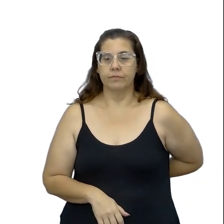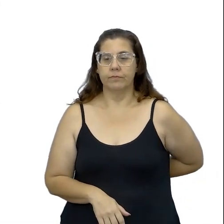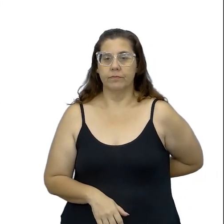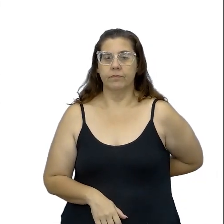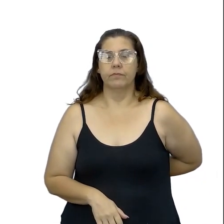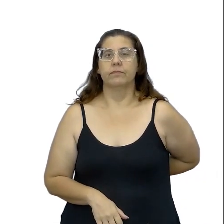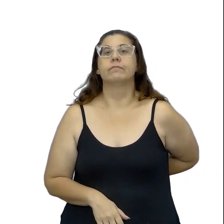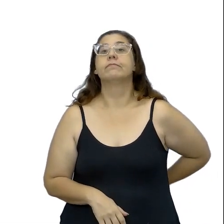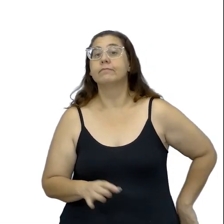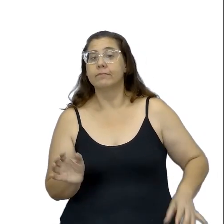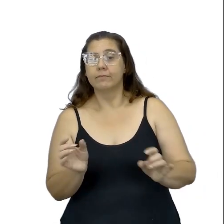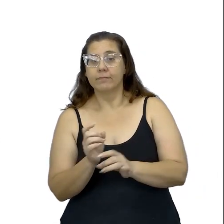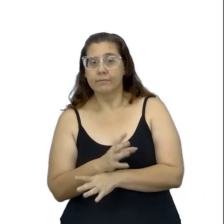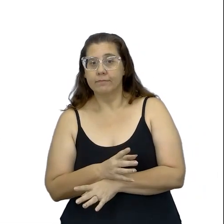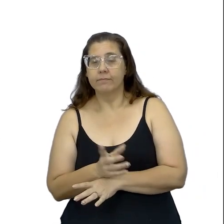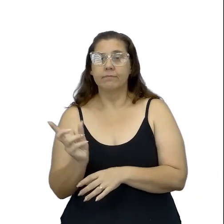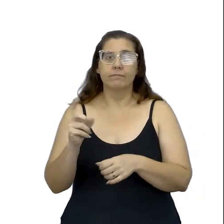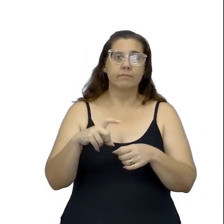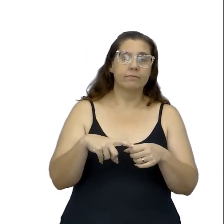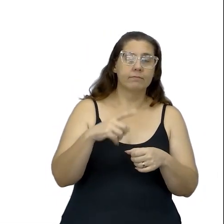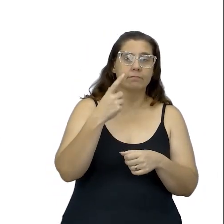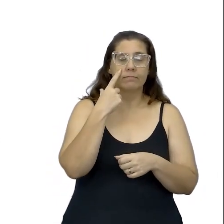Só termina. Opa, deixa eu voltar.